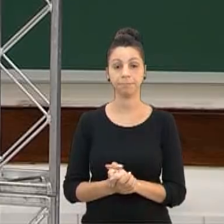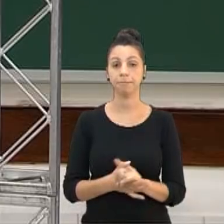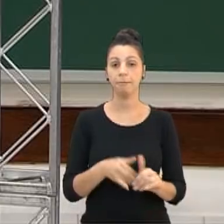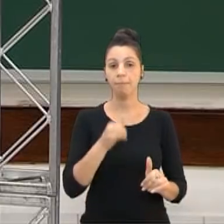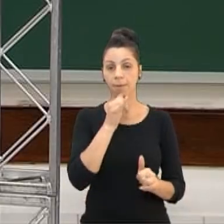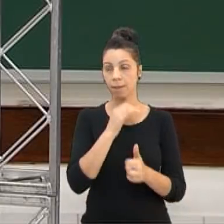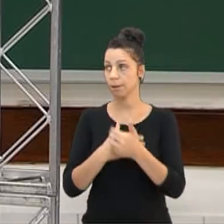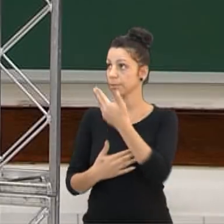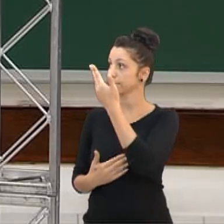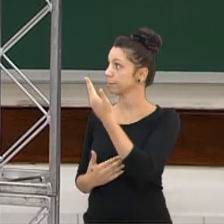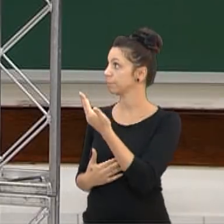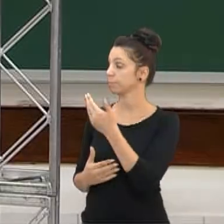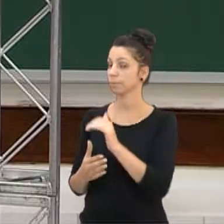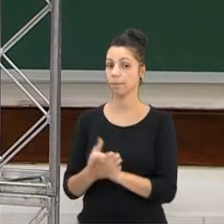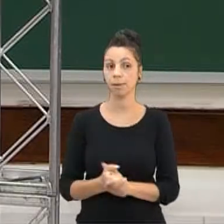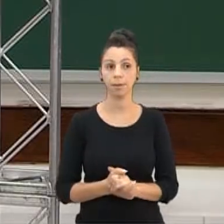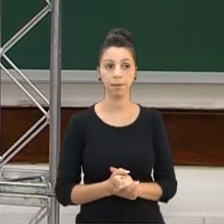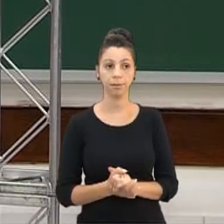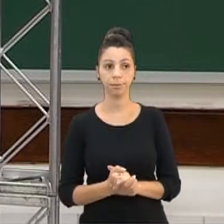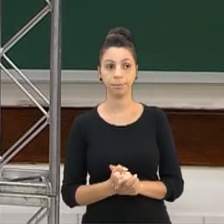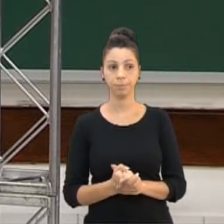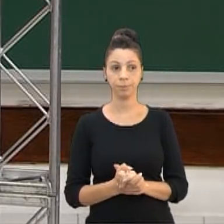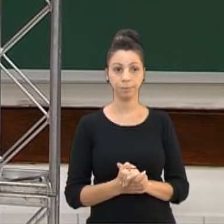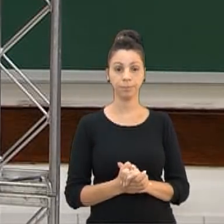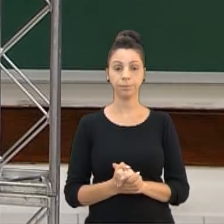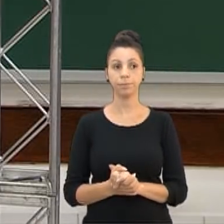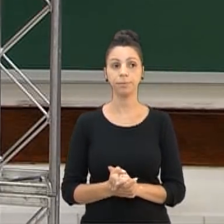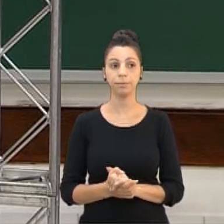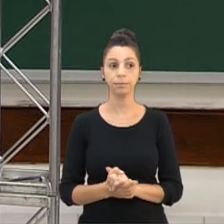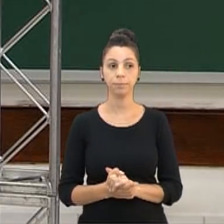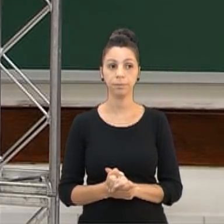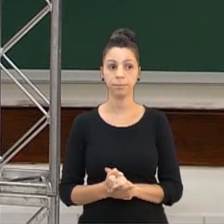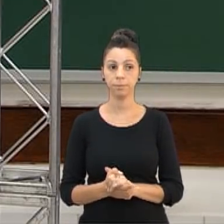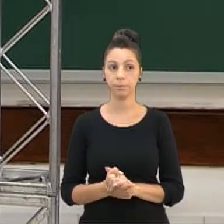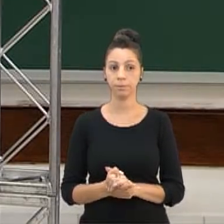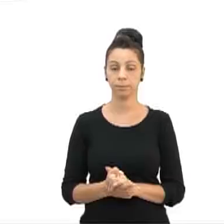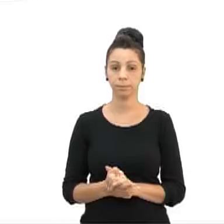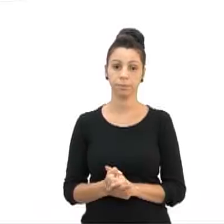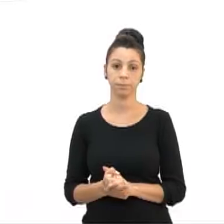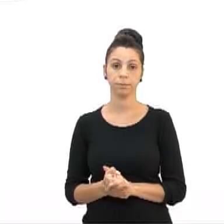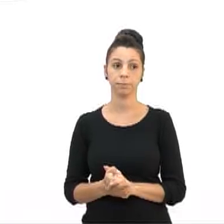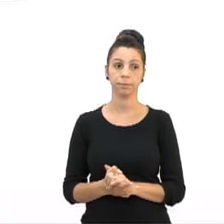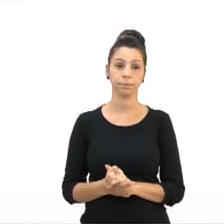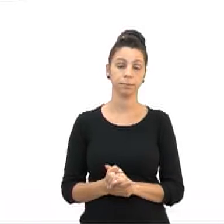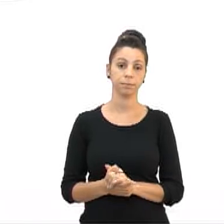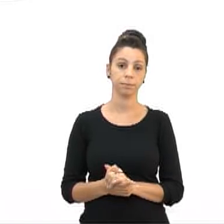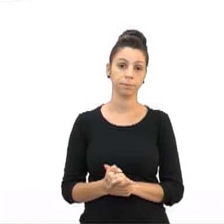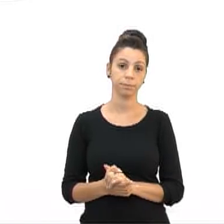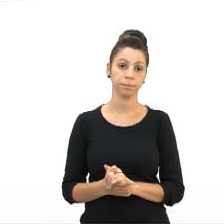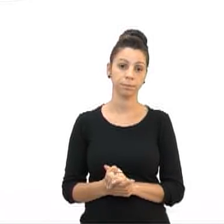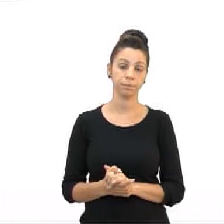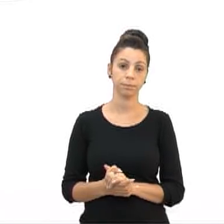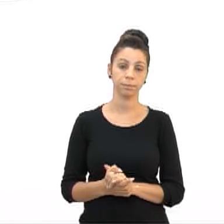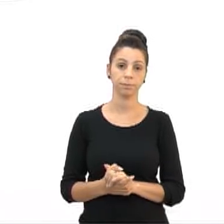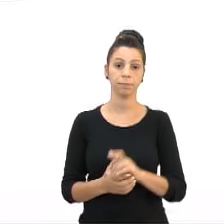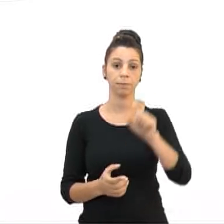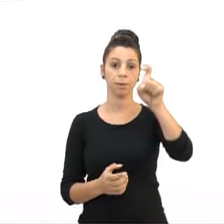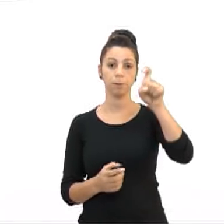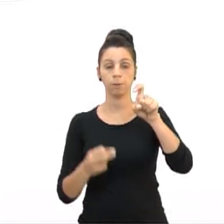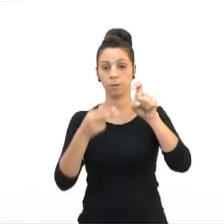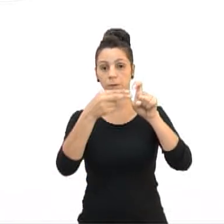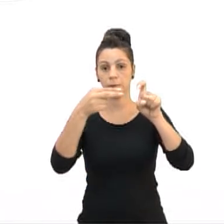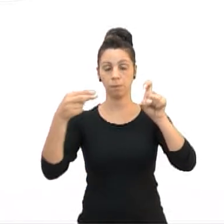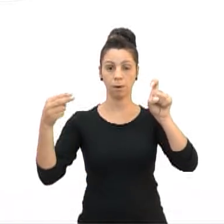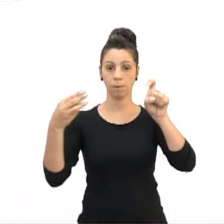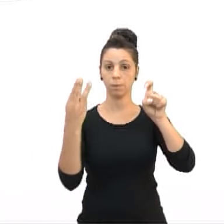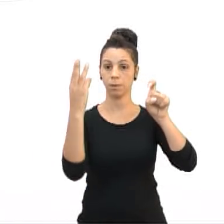Vamos ver agora o exemplo de letra B. Então, só conferindo aqui, né? 3 centímetros. Então,